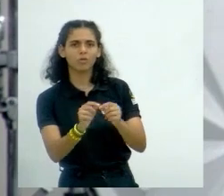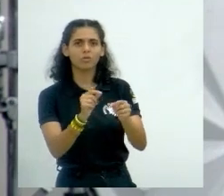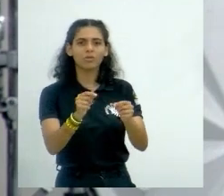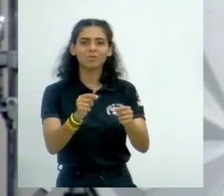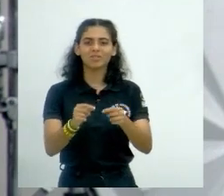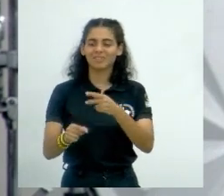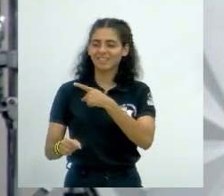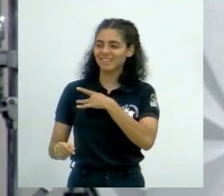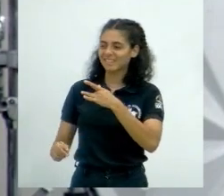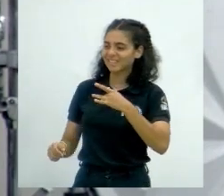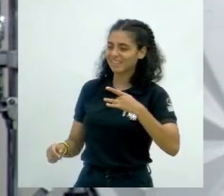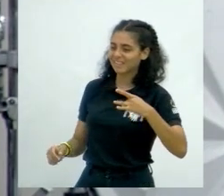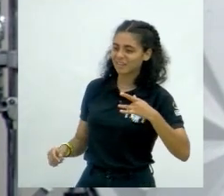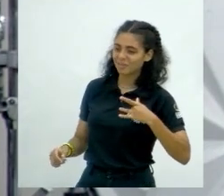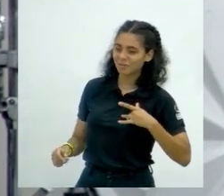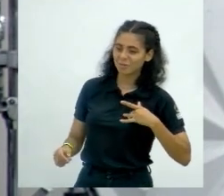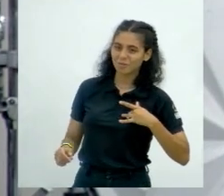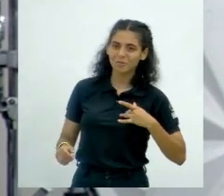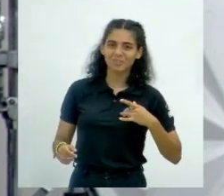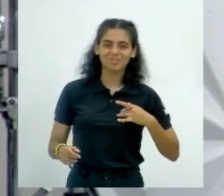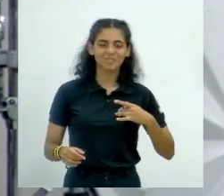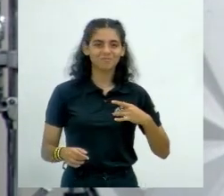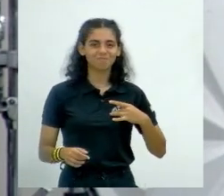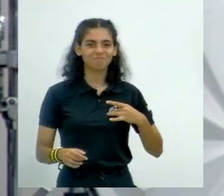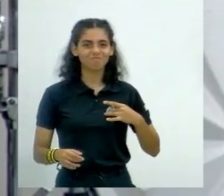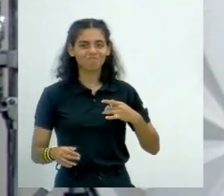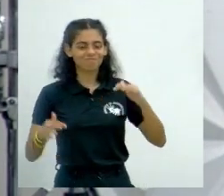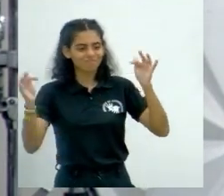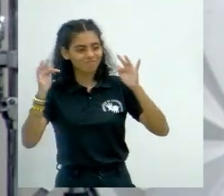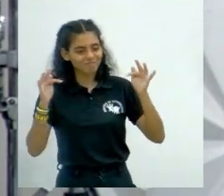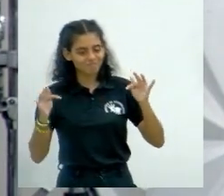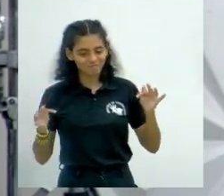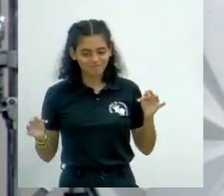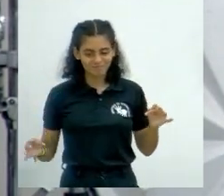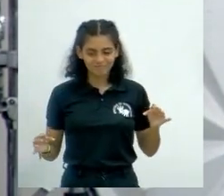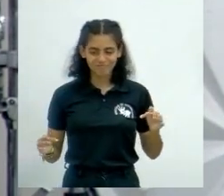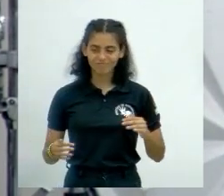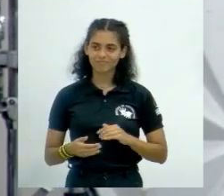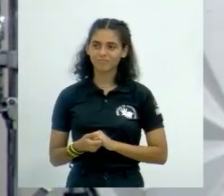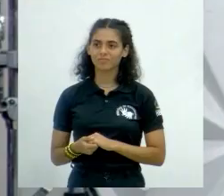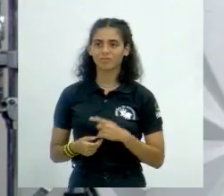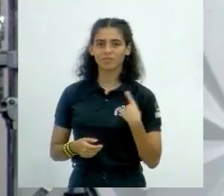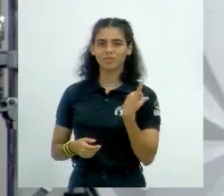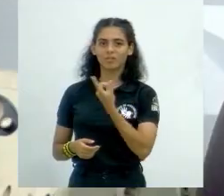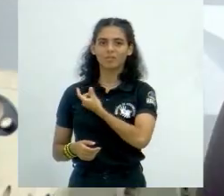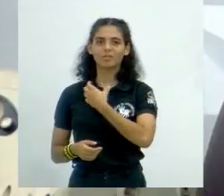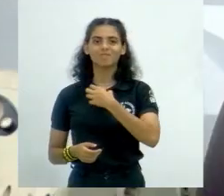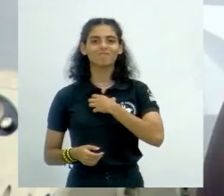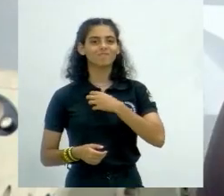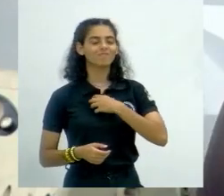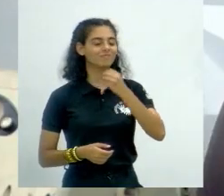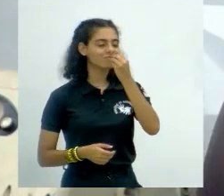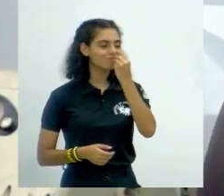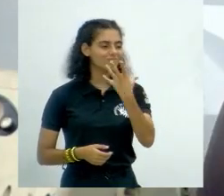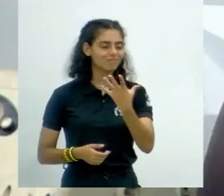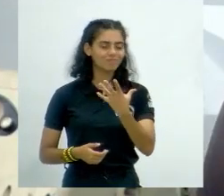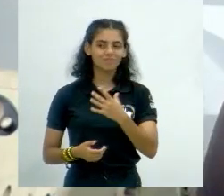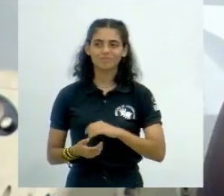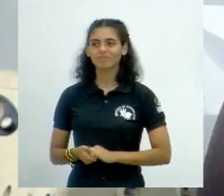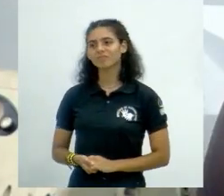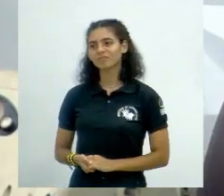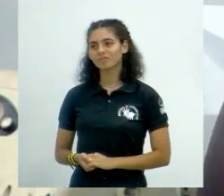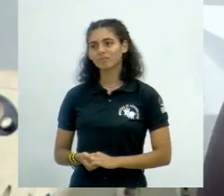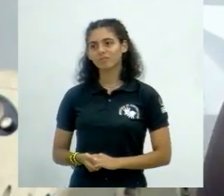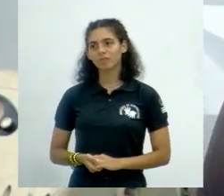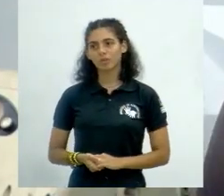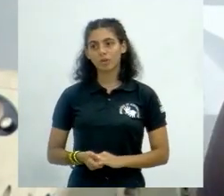gente busca a sabedoria do Senhor, o temor do Senhor, confiar nele, evitar o mal, a consequência é